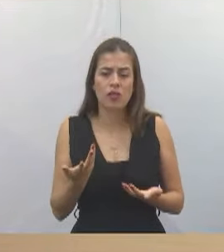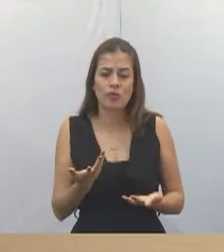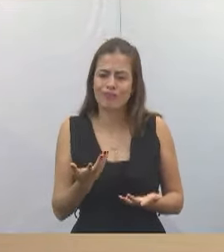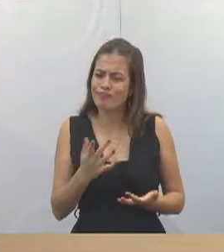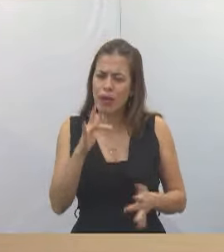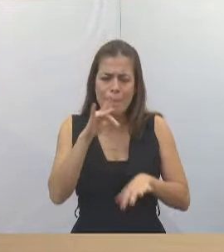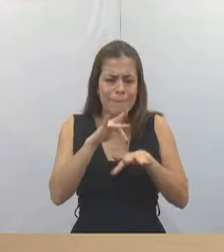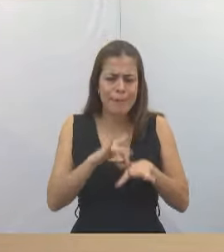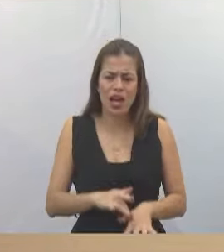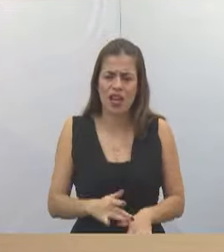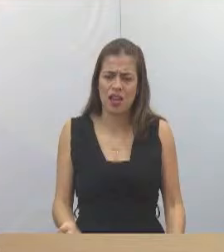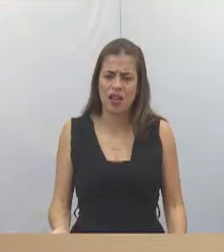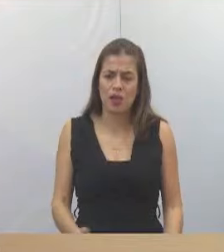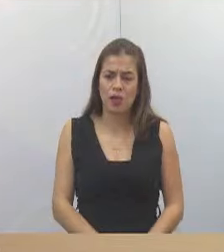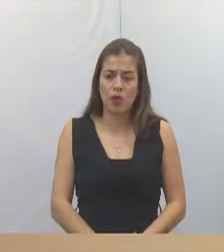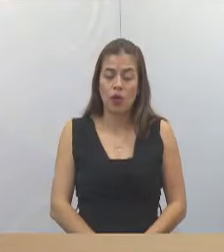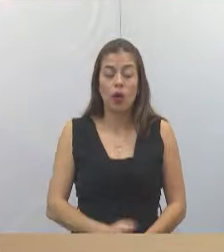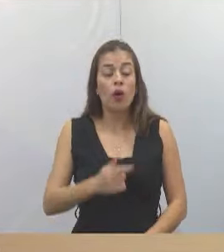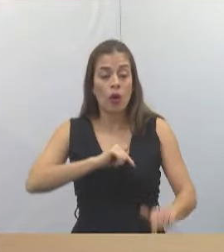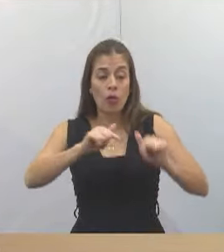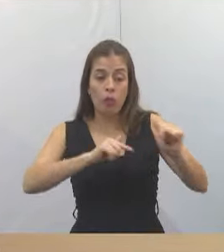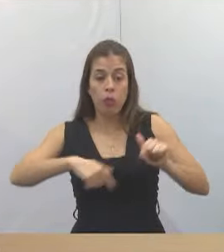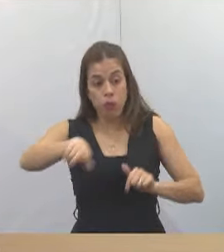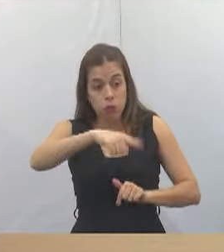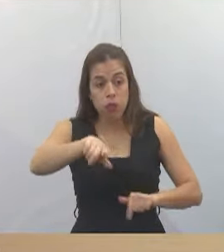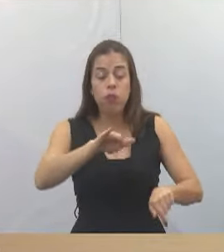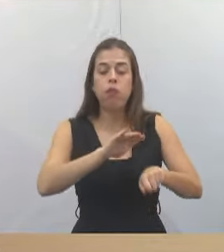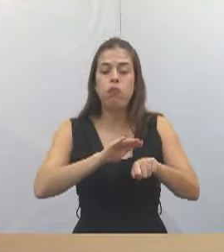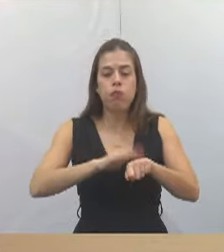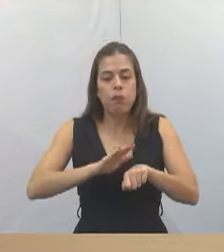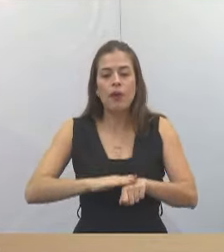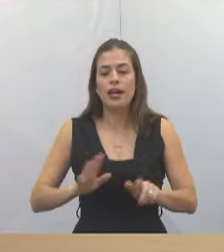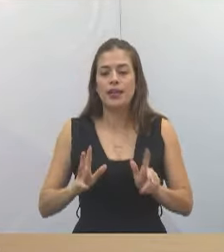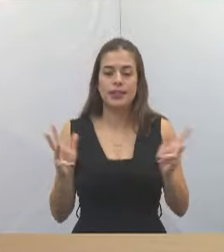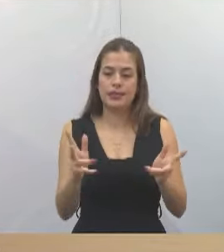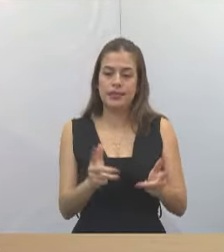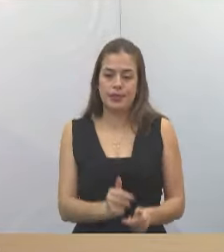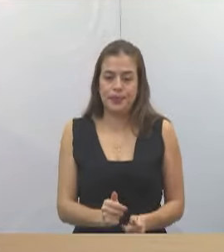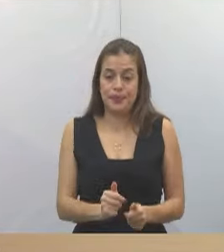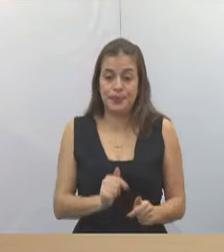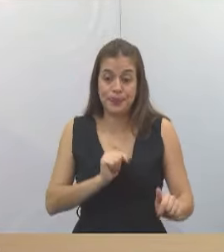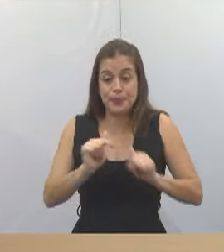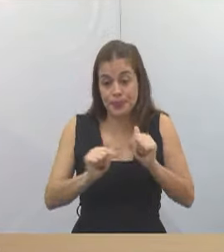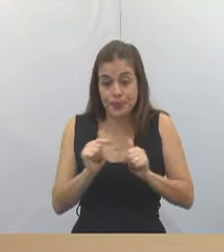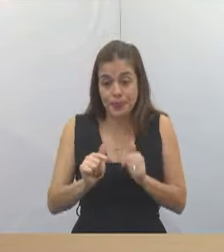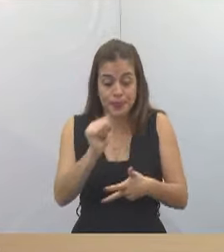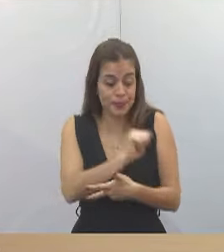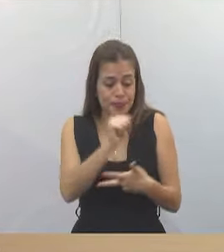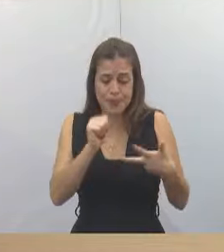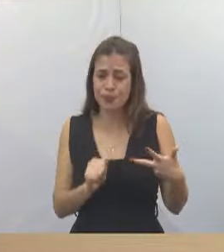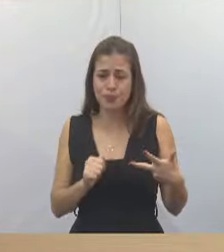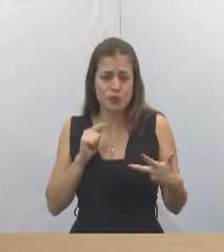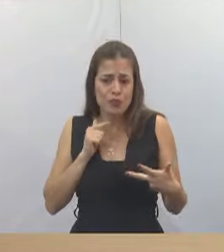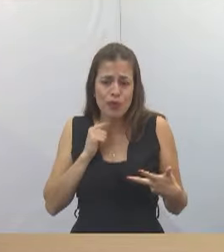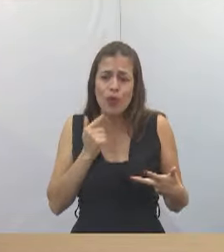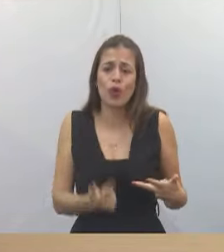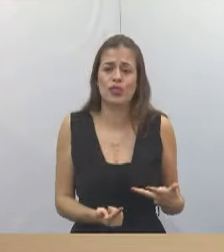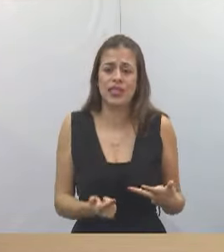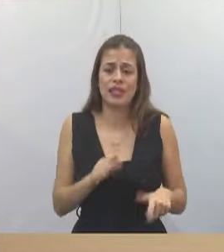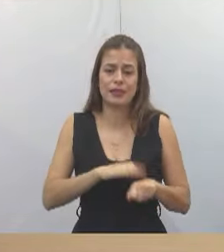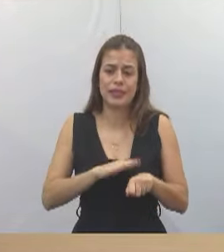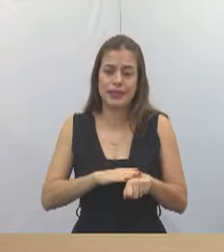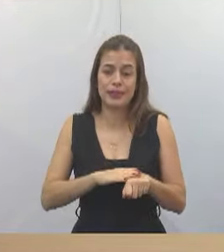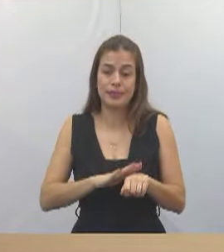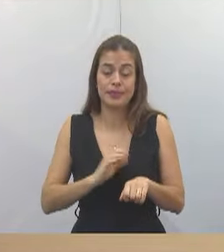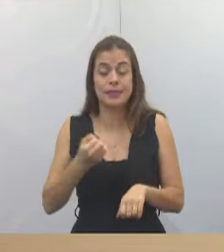absurdo. Porque o trabalho que vocês fazem é um trabalho maravilhoso, um trabalho que o poder público não consegue realizar, né? Se